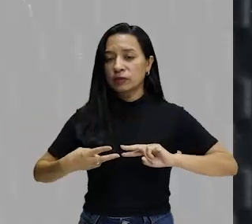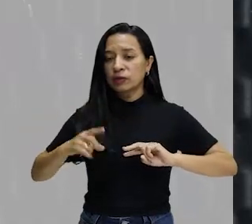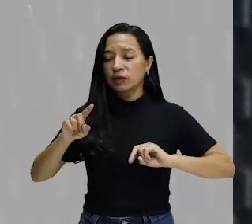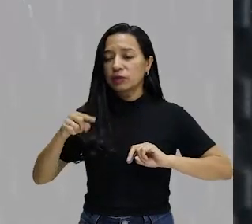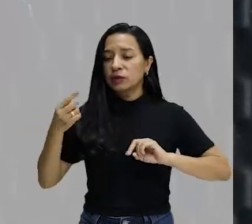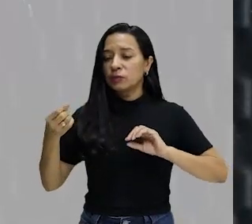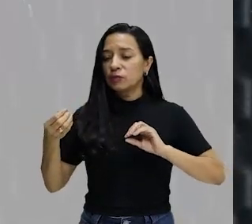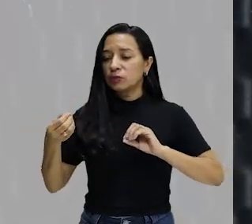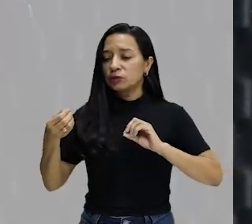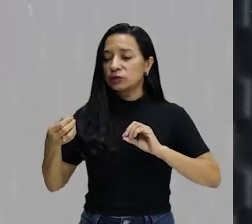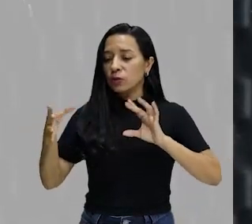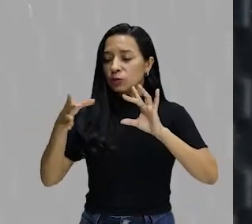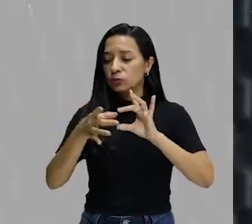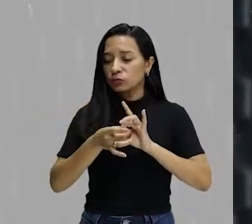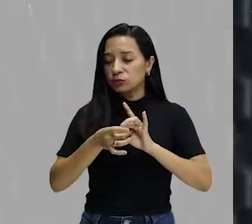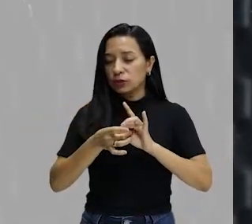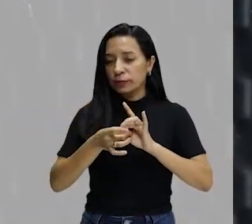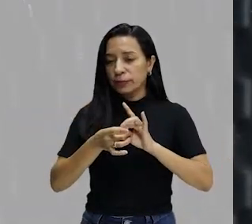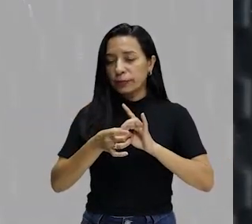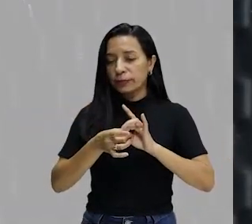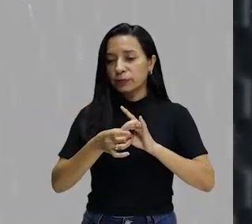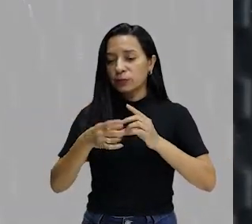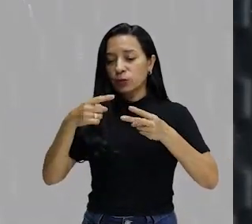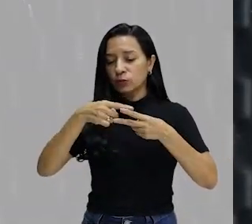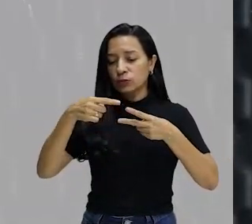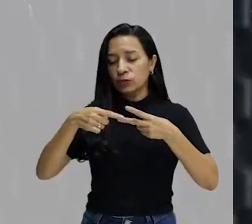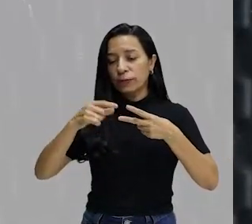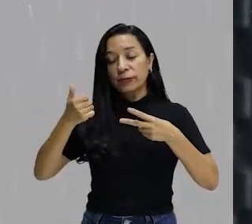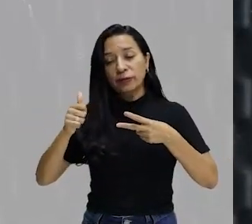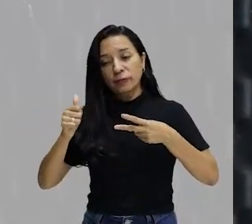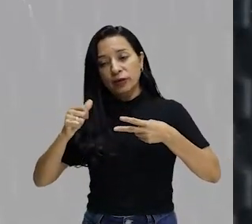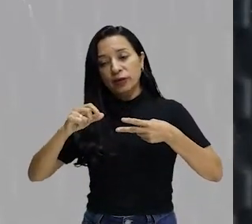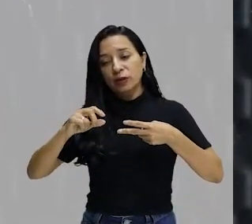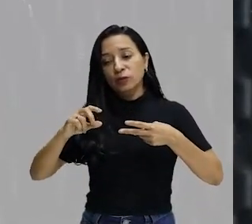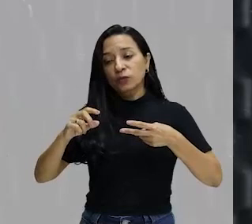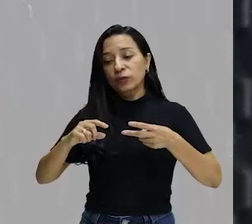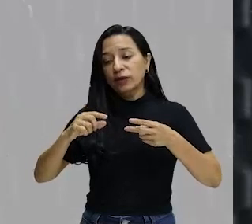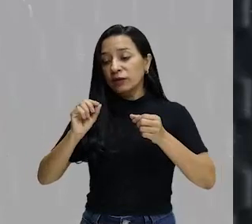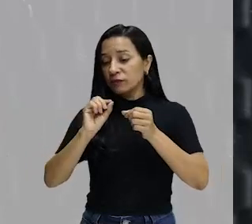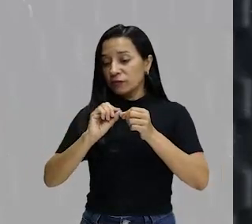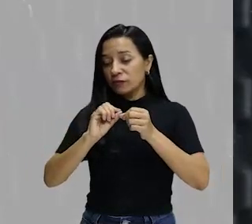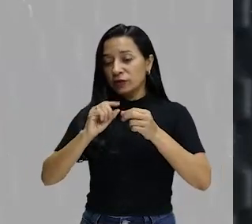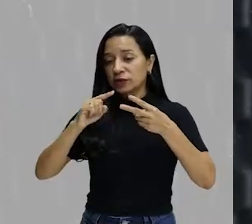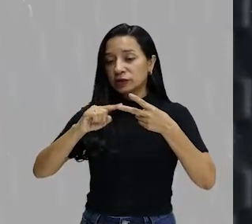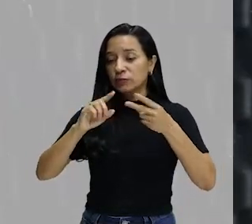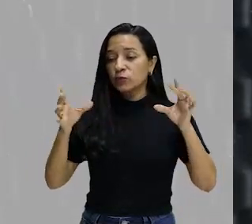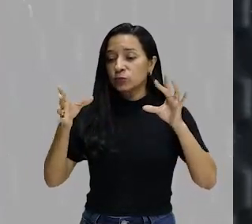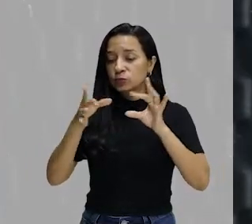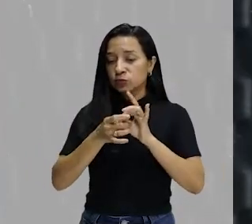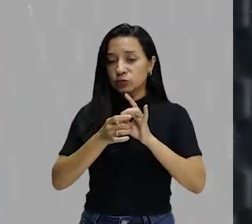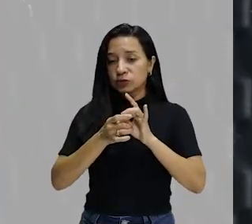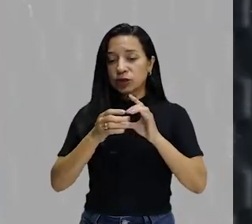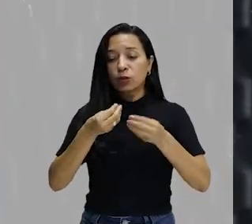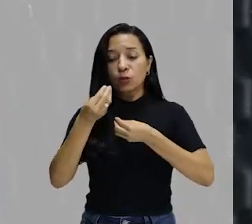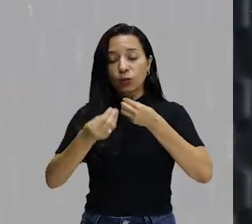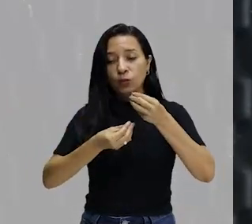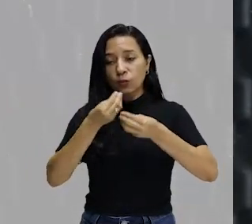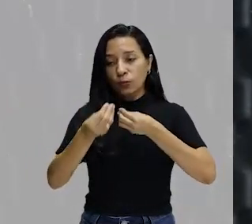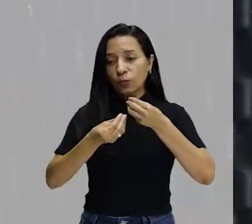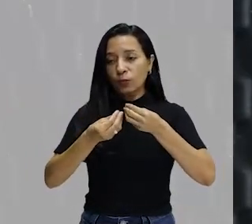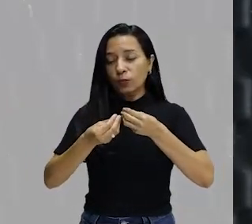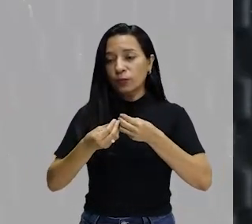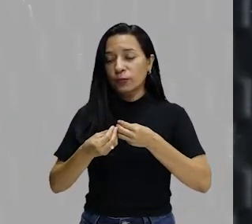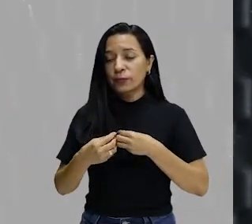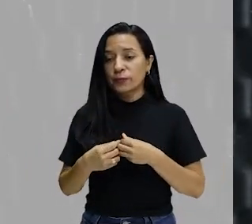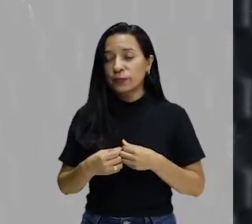vou juntar esses gametas. Então, são dois passos. Gera o gameta, depois junta esses gametas. Como é que eu vou gerar o gameta